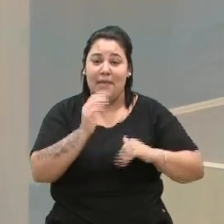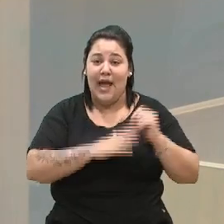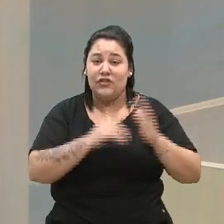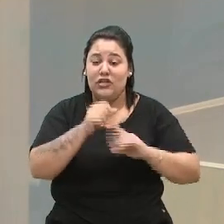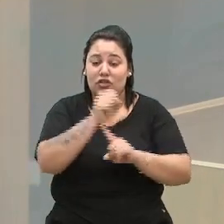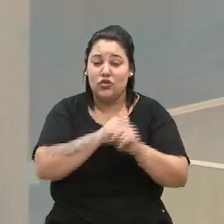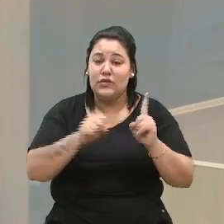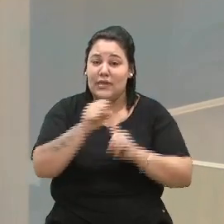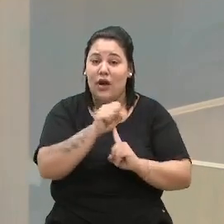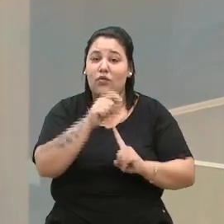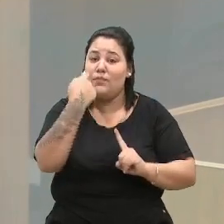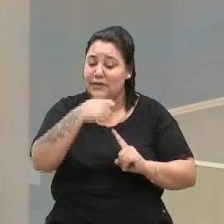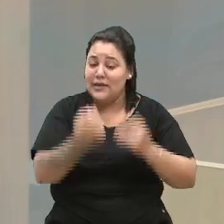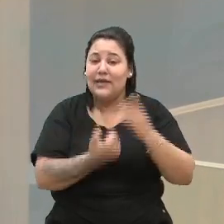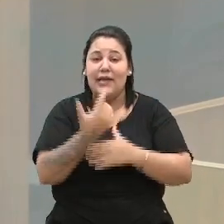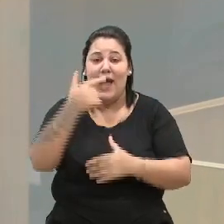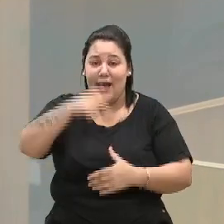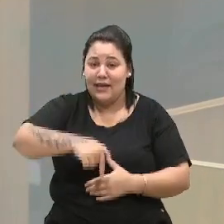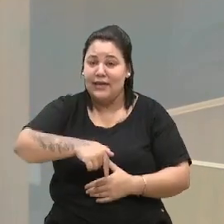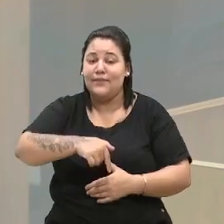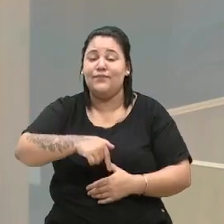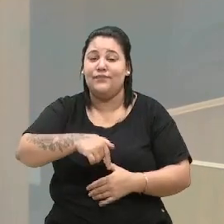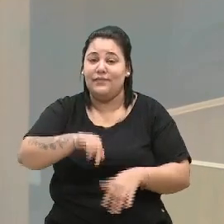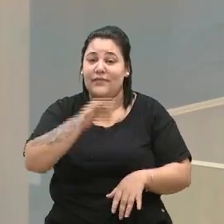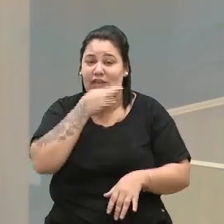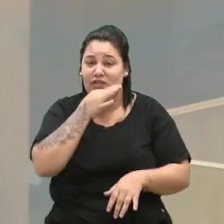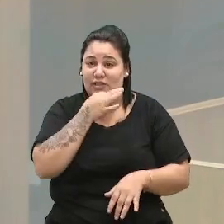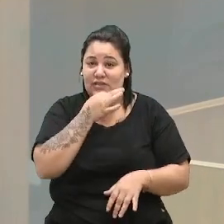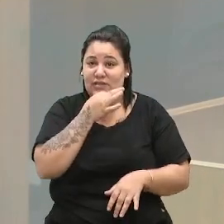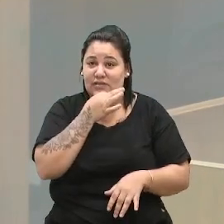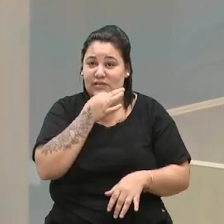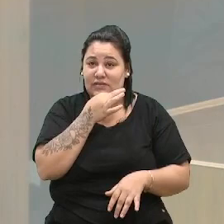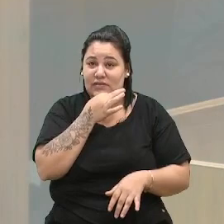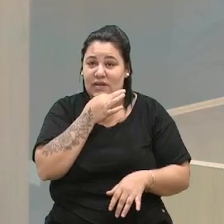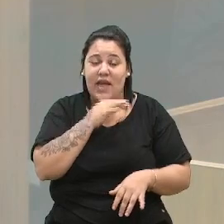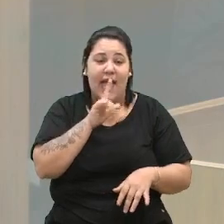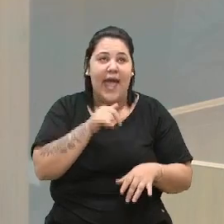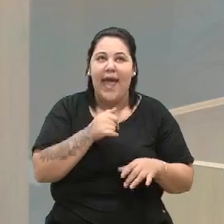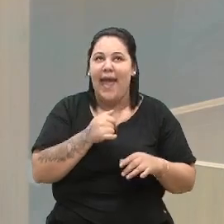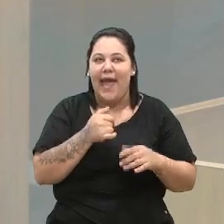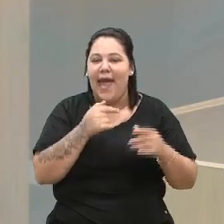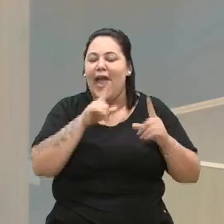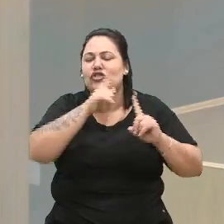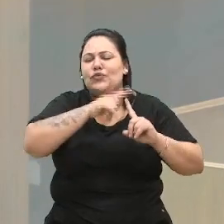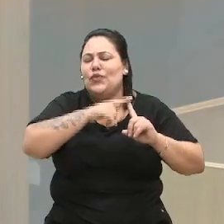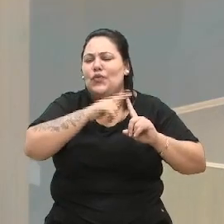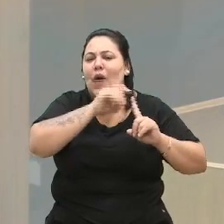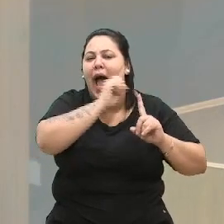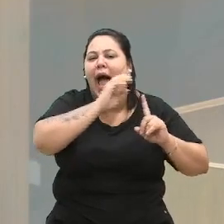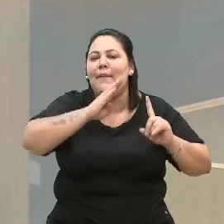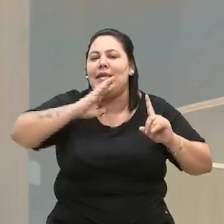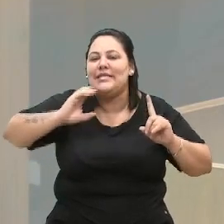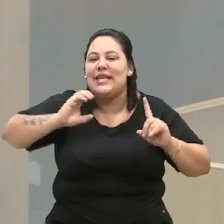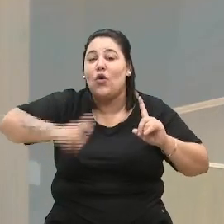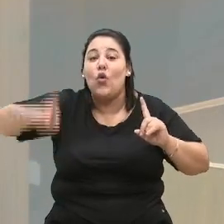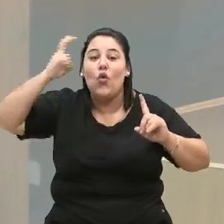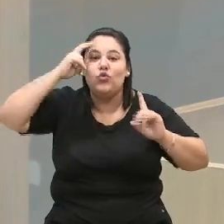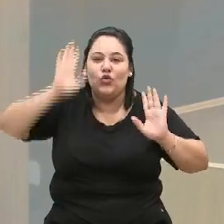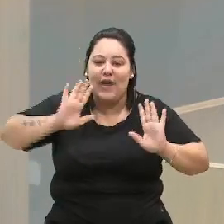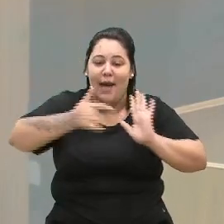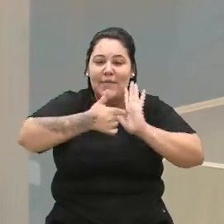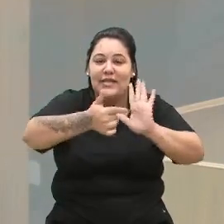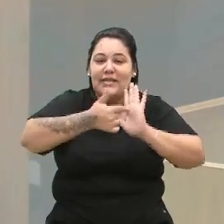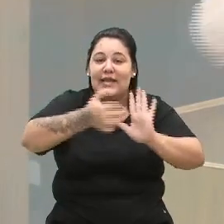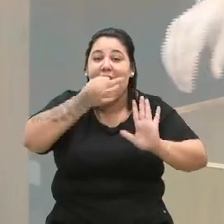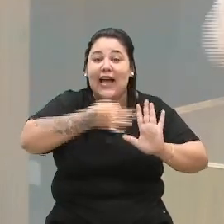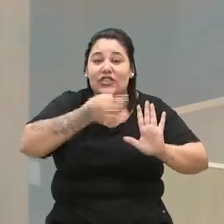Sul, né? Entre aspas, aqui, uma alfabetização cultural, né? Que é apresentar o patrimônio da cidade para as pessoas, principalmente para